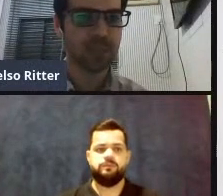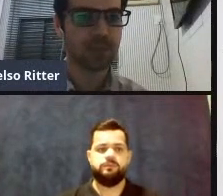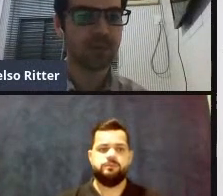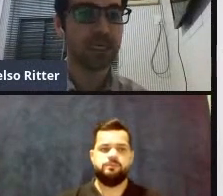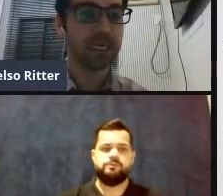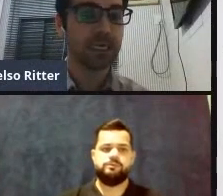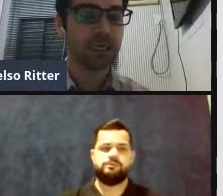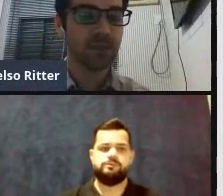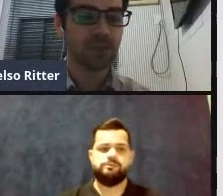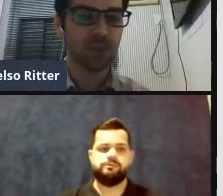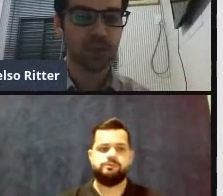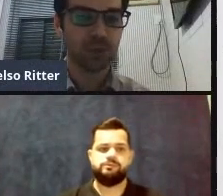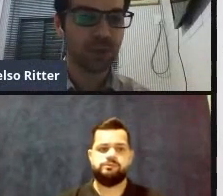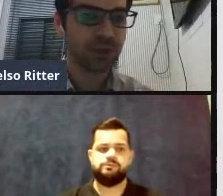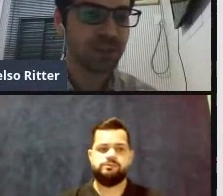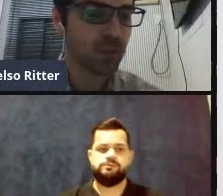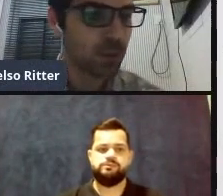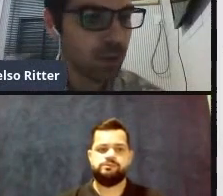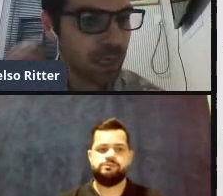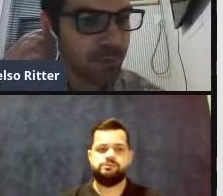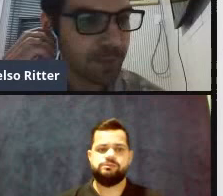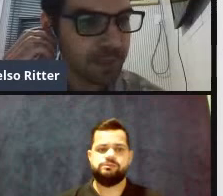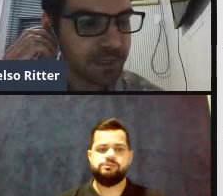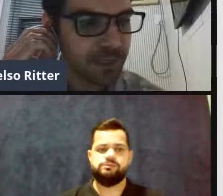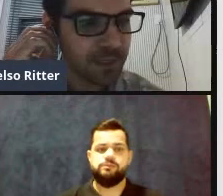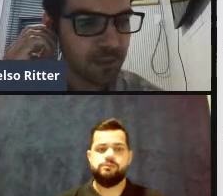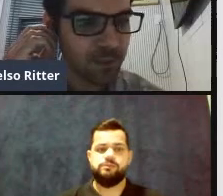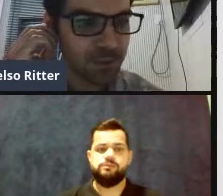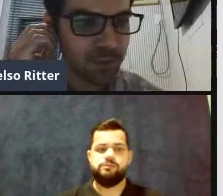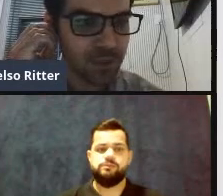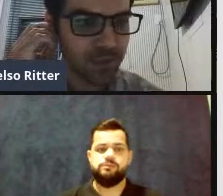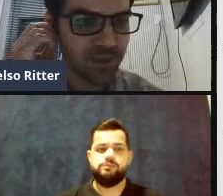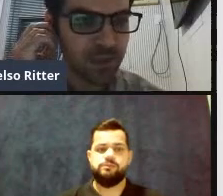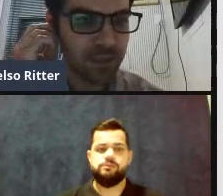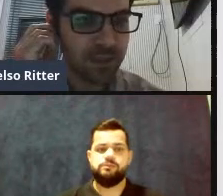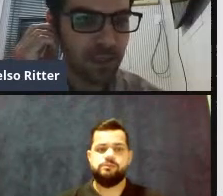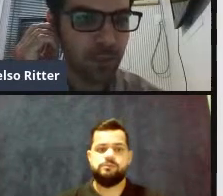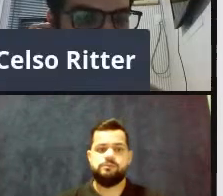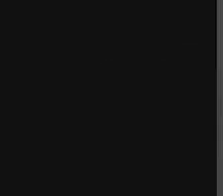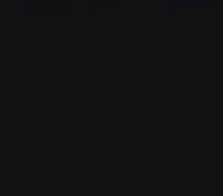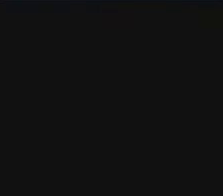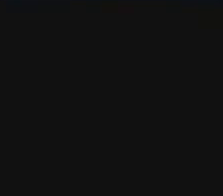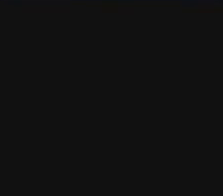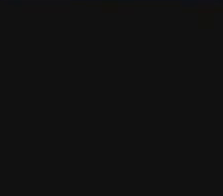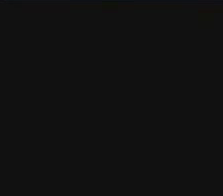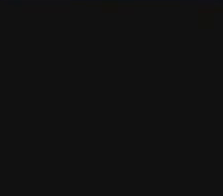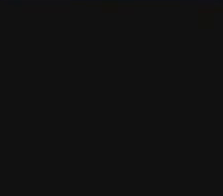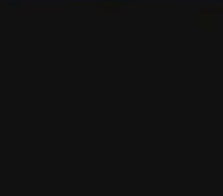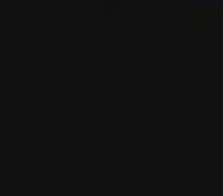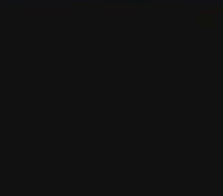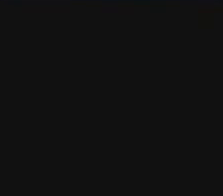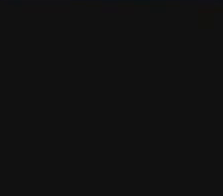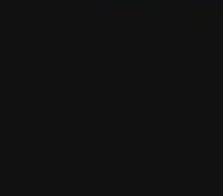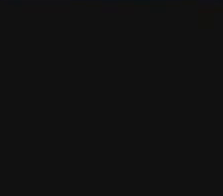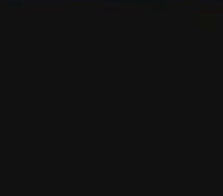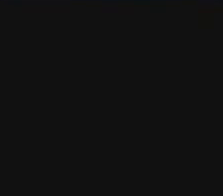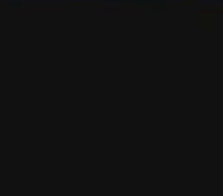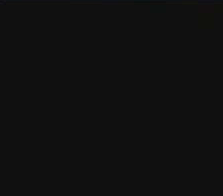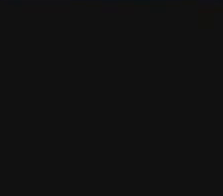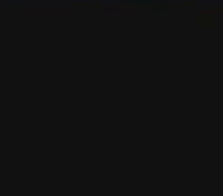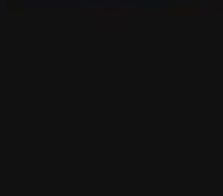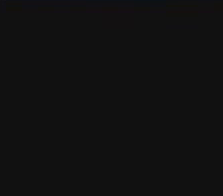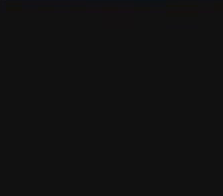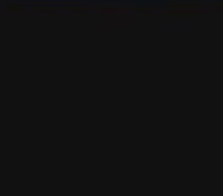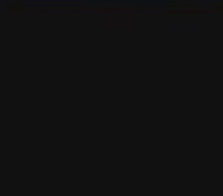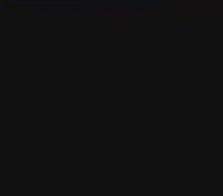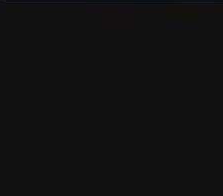Sim. Consegue me ouvir? Gente, boa noite. Antes de eu colocar a minha apresentação, eu vou só fazer uma fala inicial, porque quando a gente coloca a